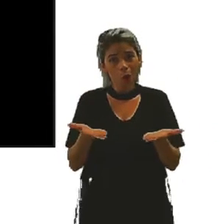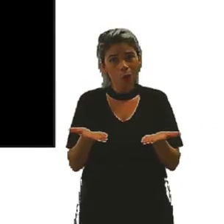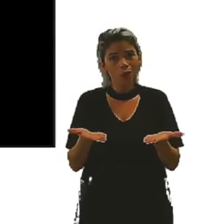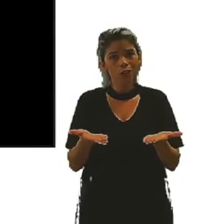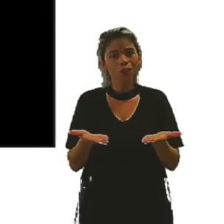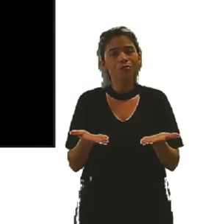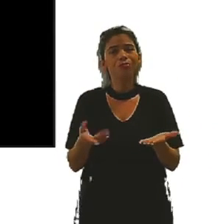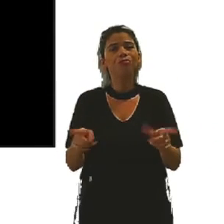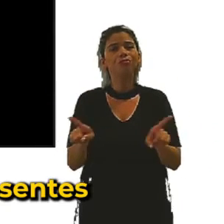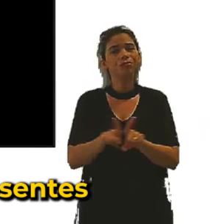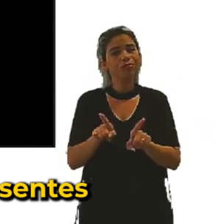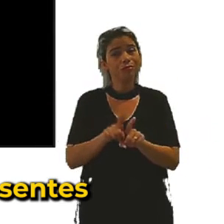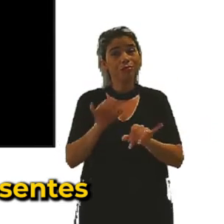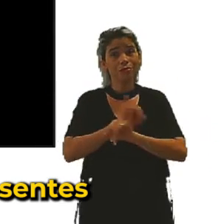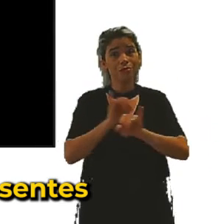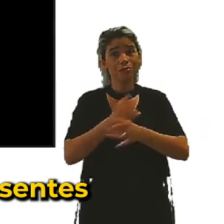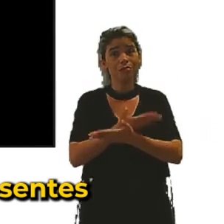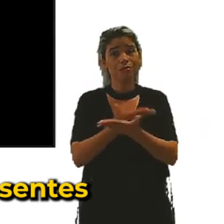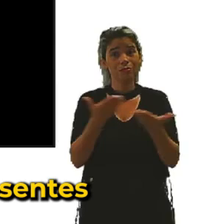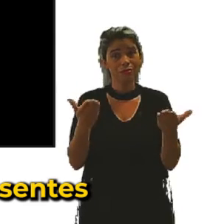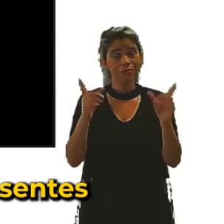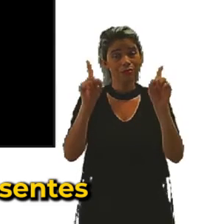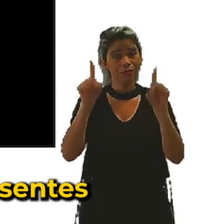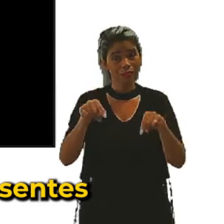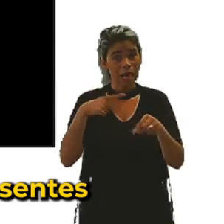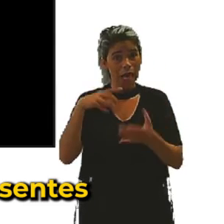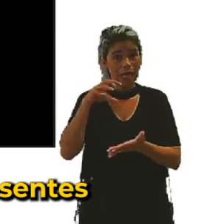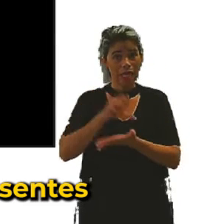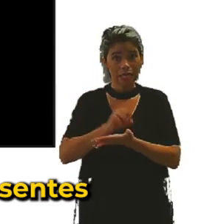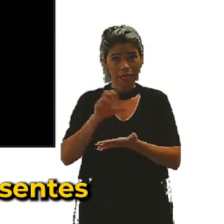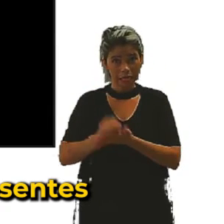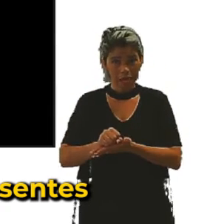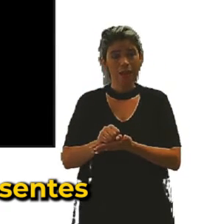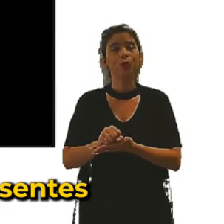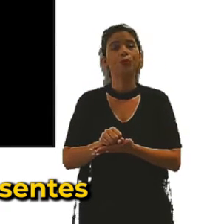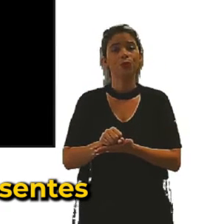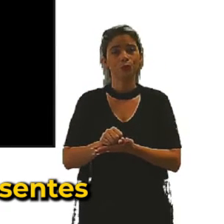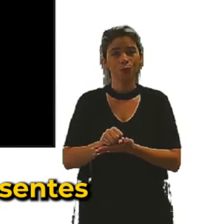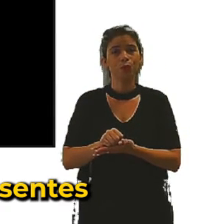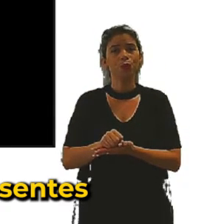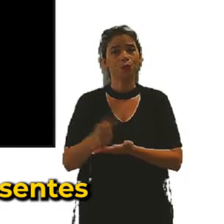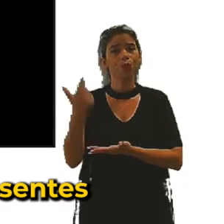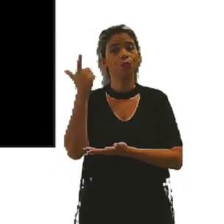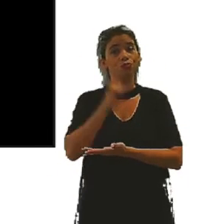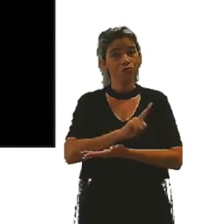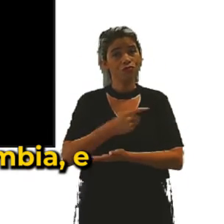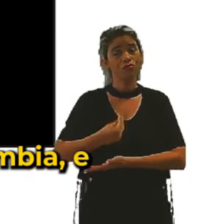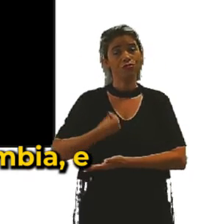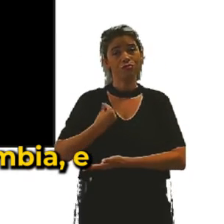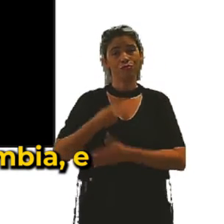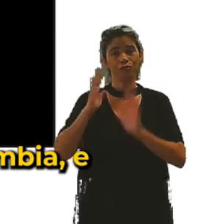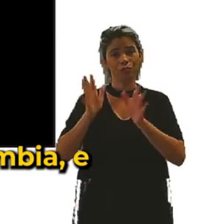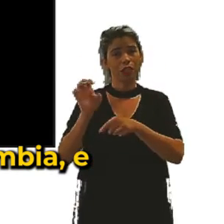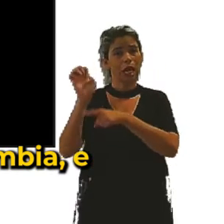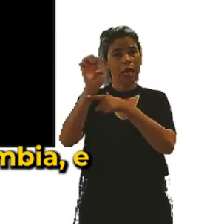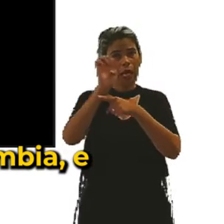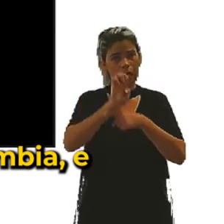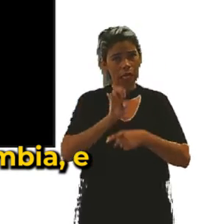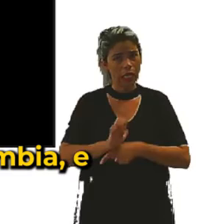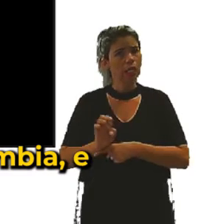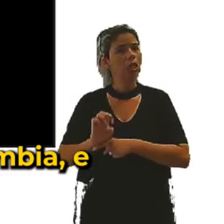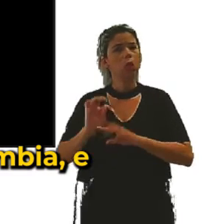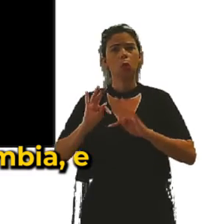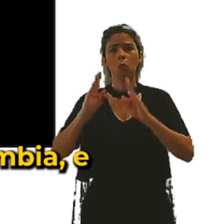Eu também gostaria de dizer que esses dados, eles também se veem presentes nos Estados Unidos,